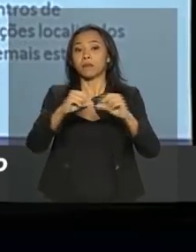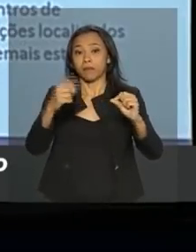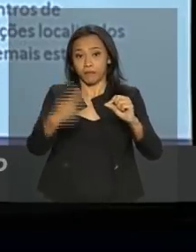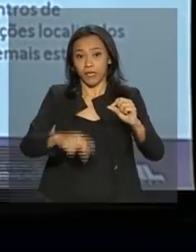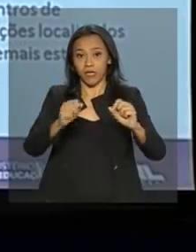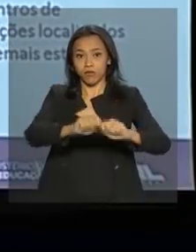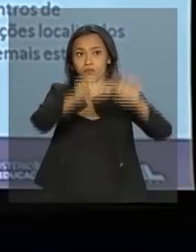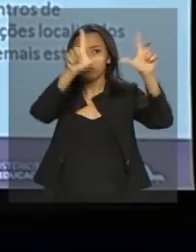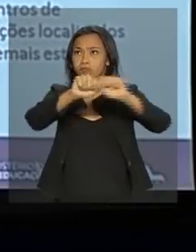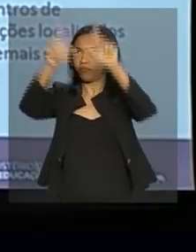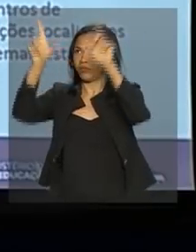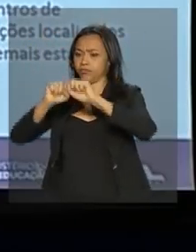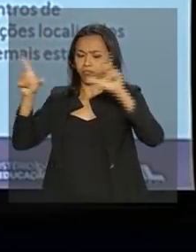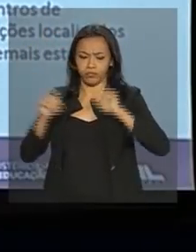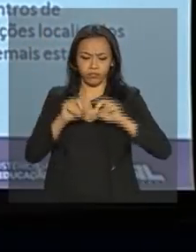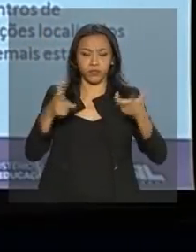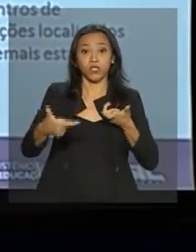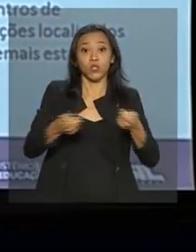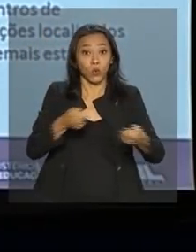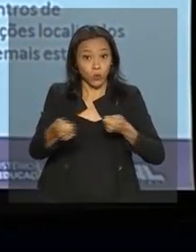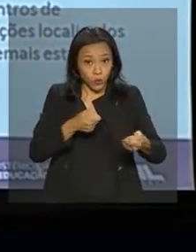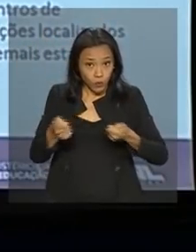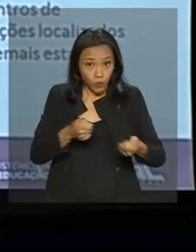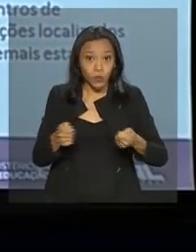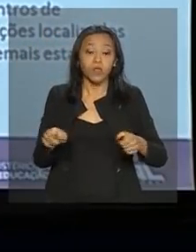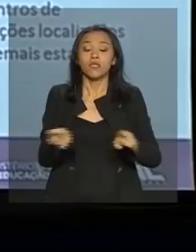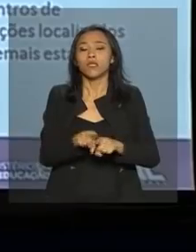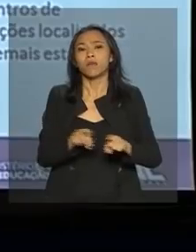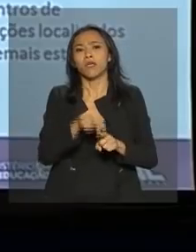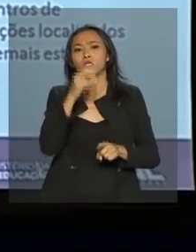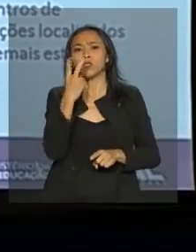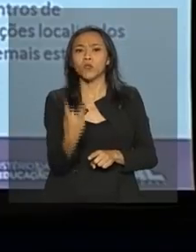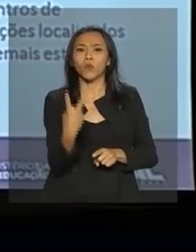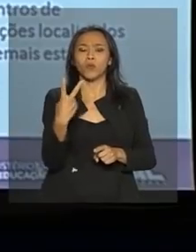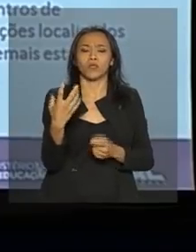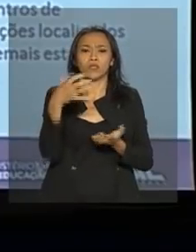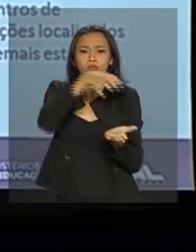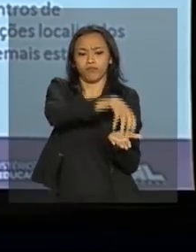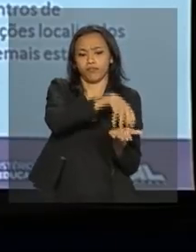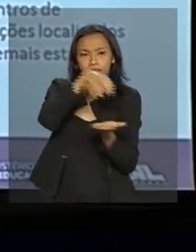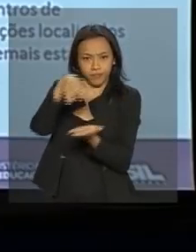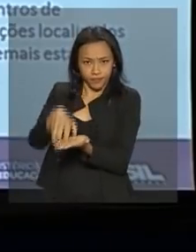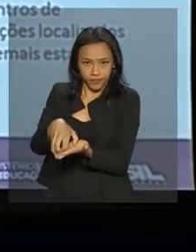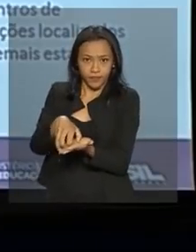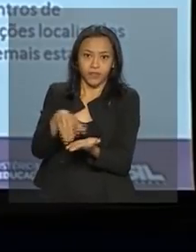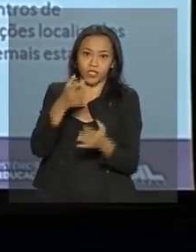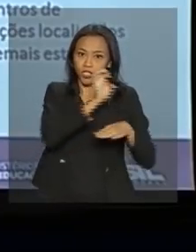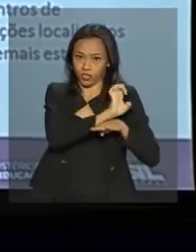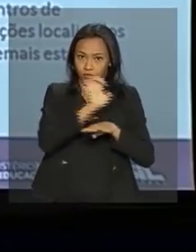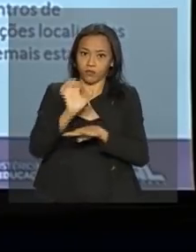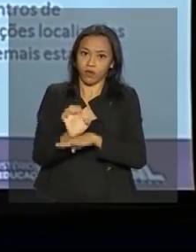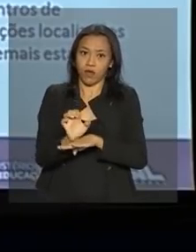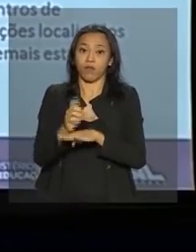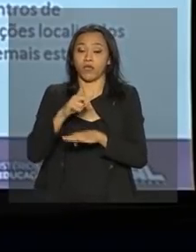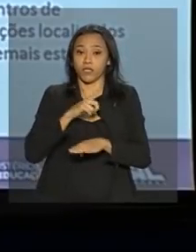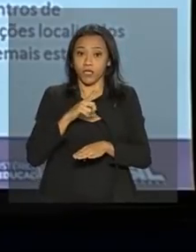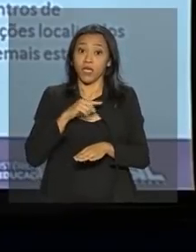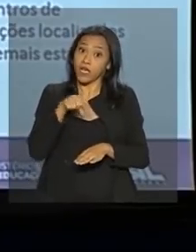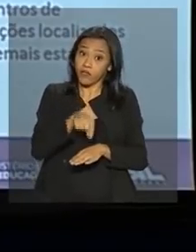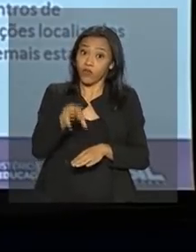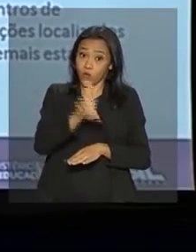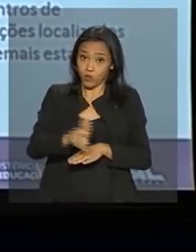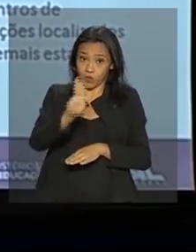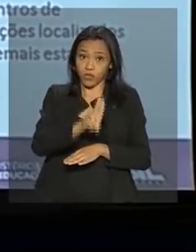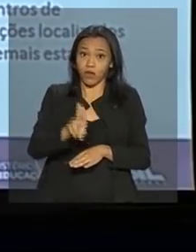centros 12 centros integrados de comando e controle estadual que foram esses é usados para o